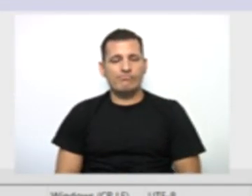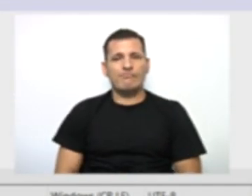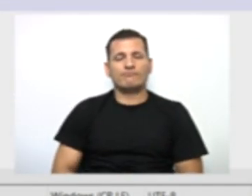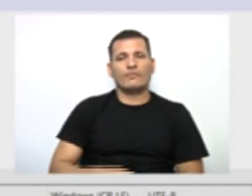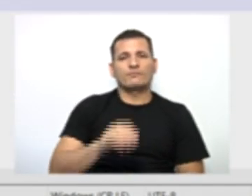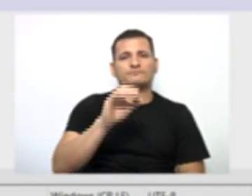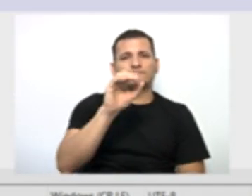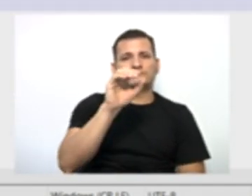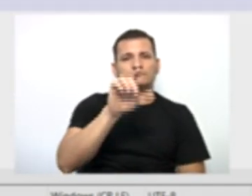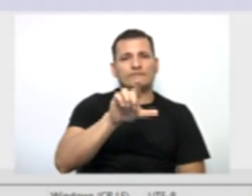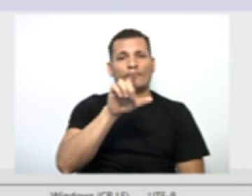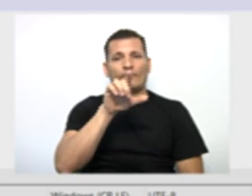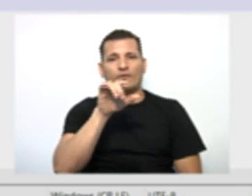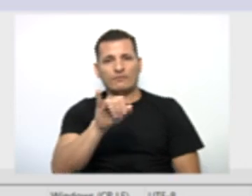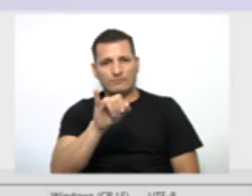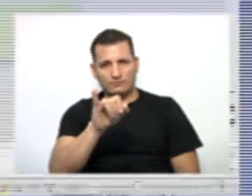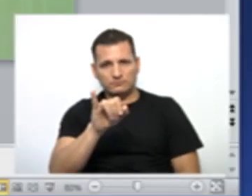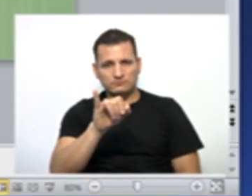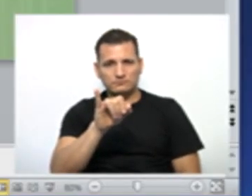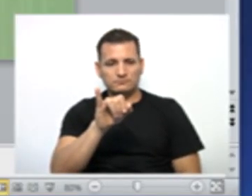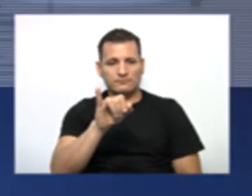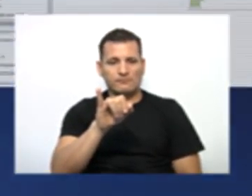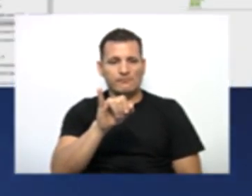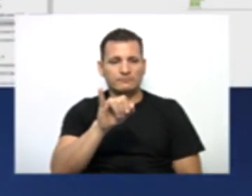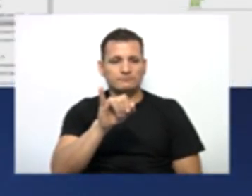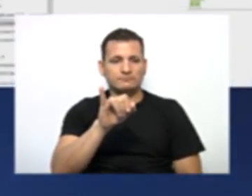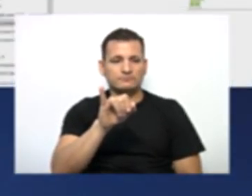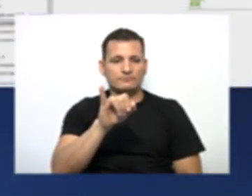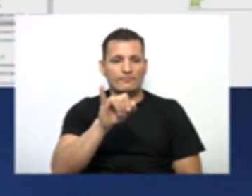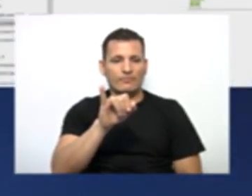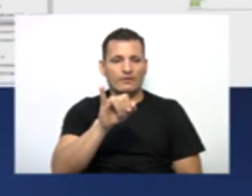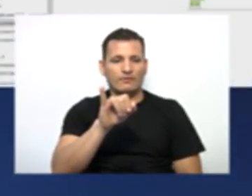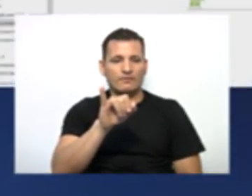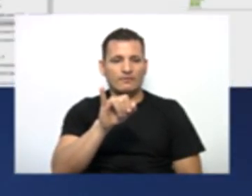lista ordenada, né? Vou colocar aqui de lado.